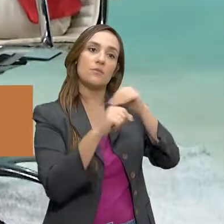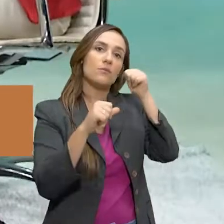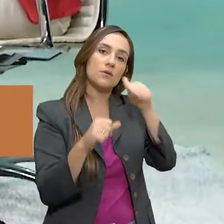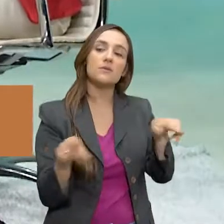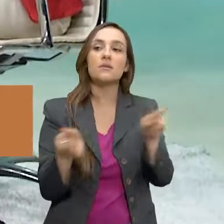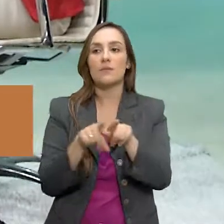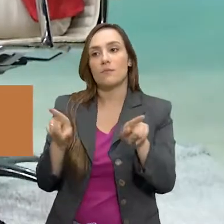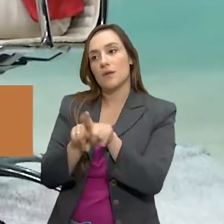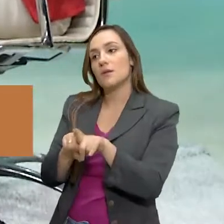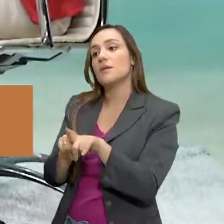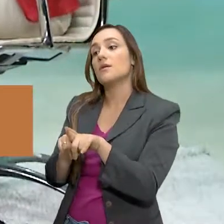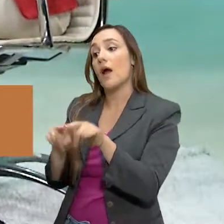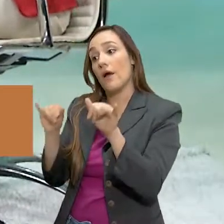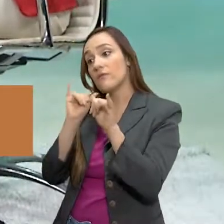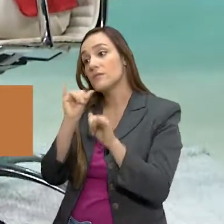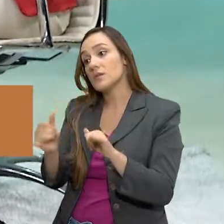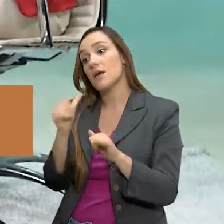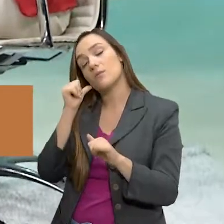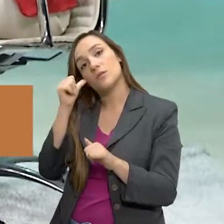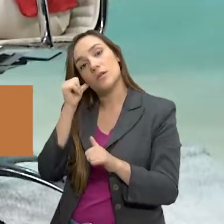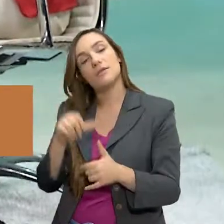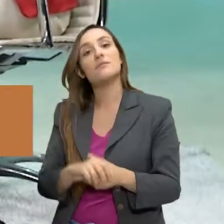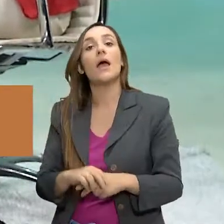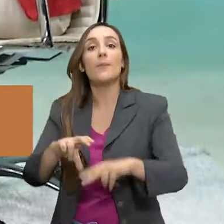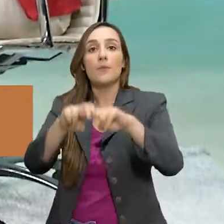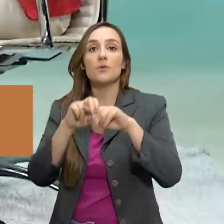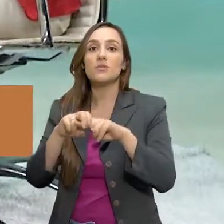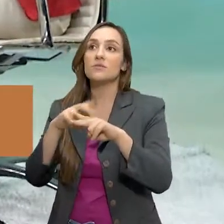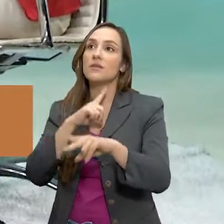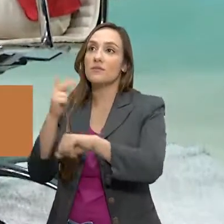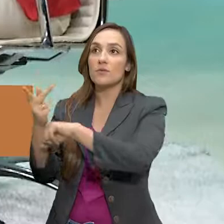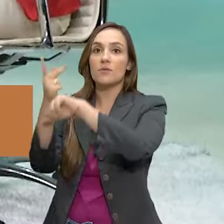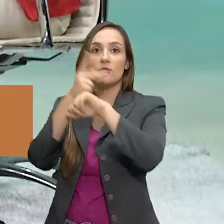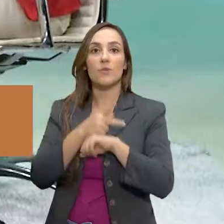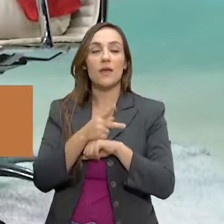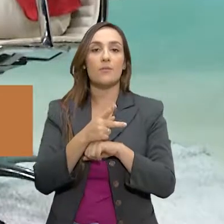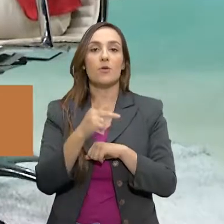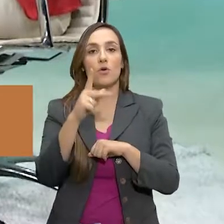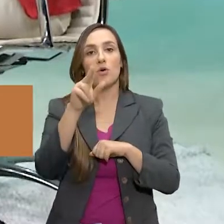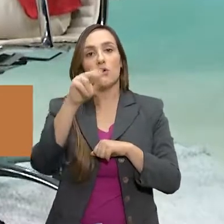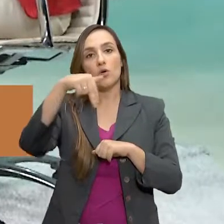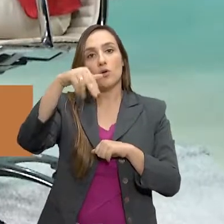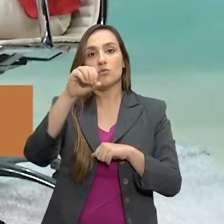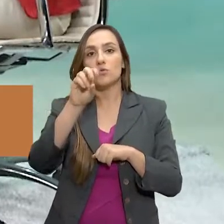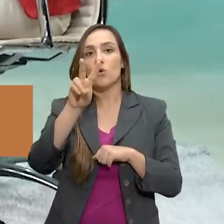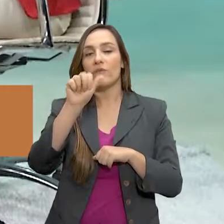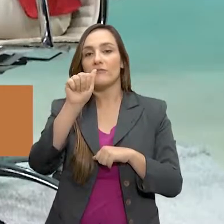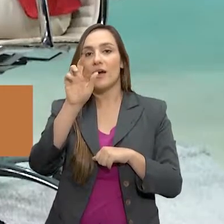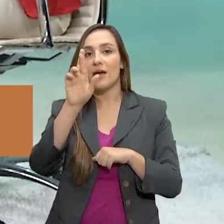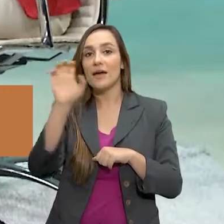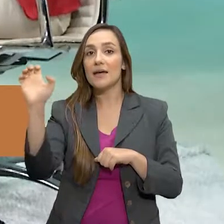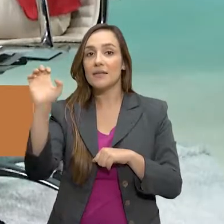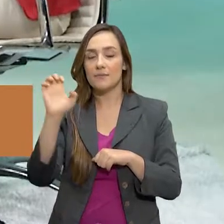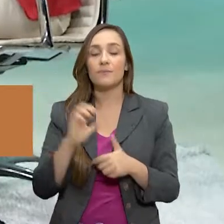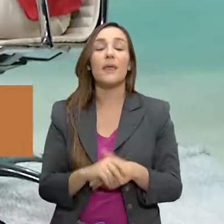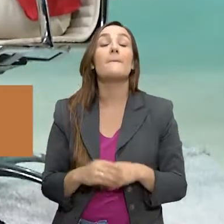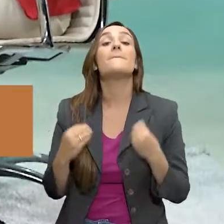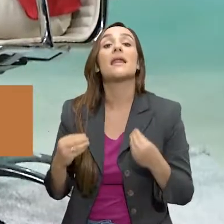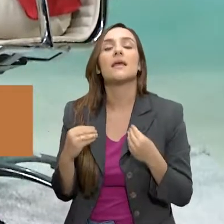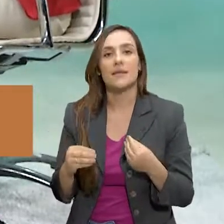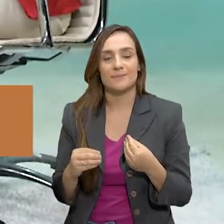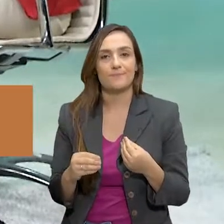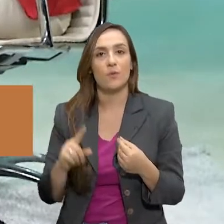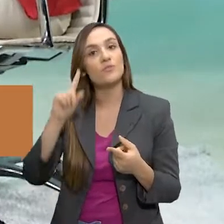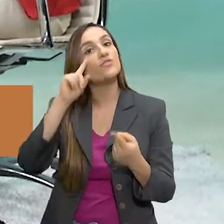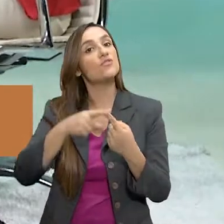atendimento à mulher versus a informação às mulheres, que foi vencedor do Prêmio Novare. Ele está